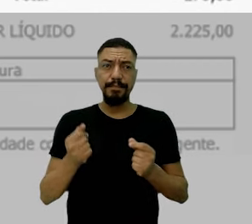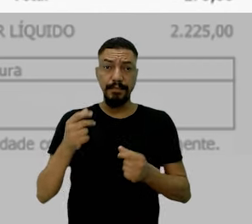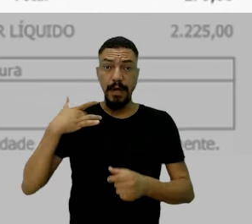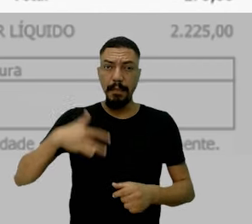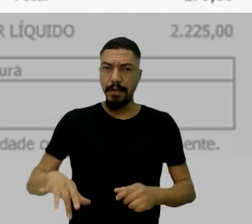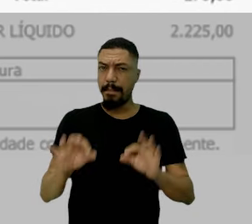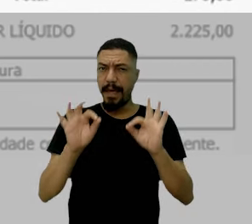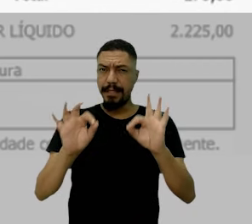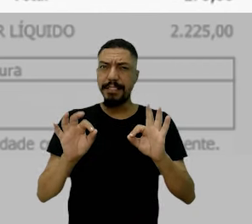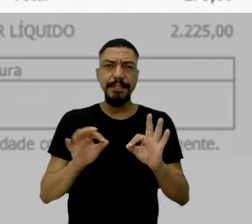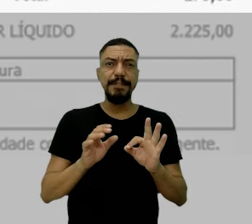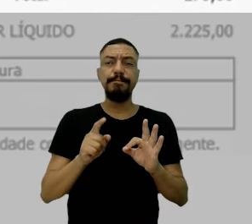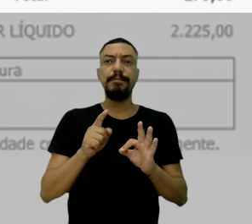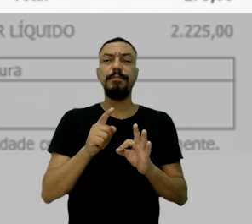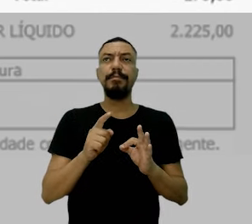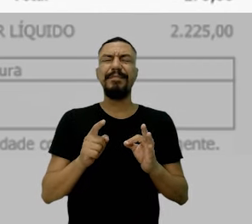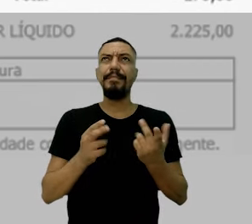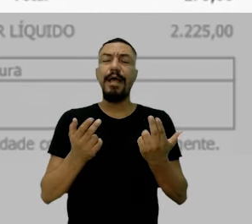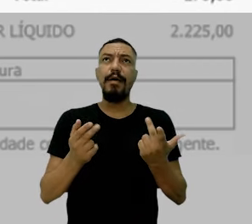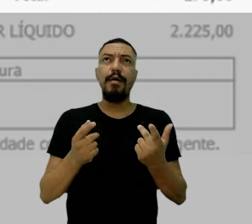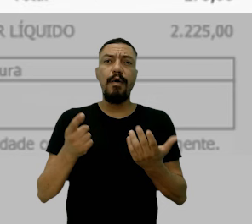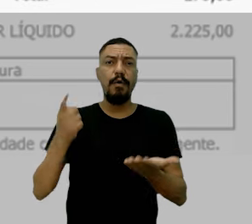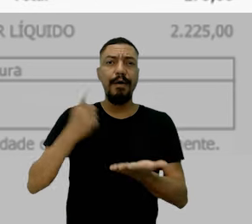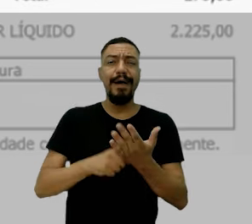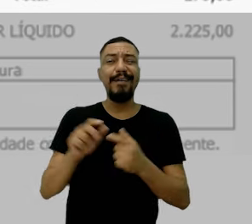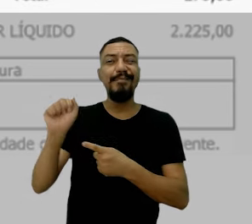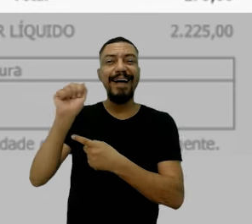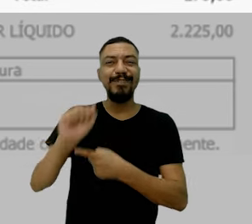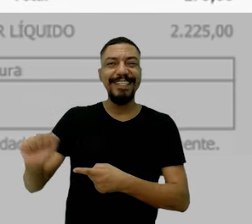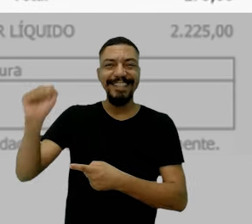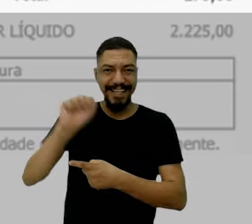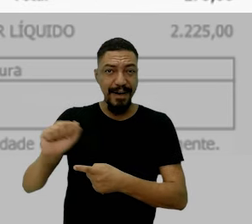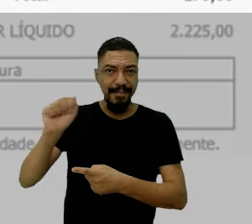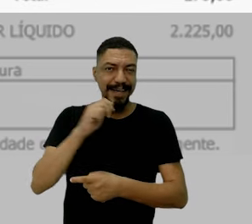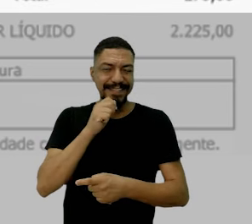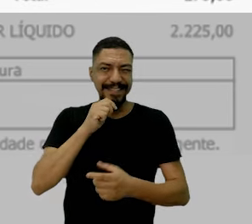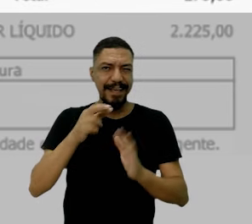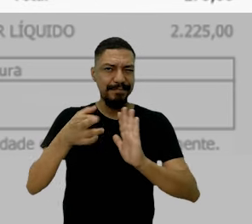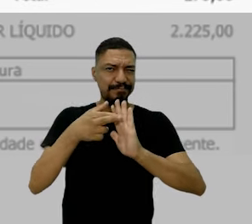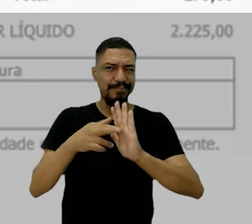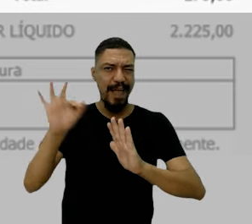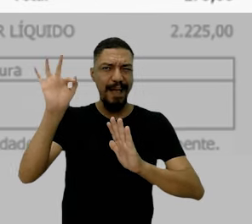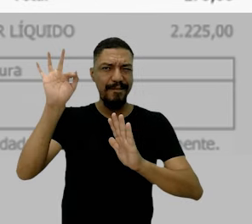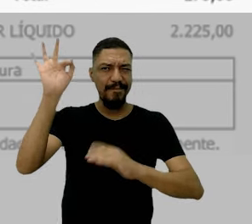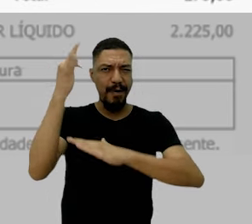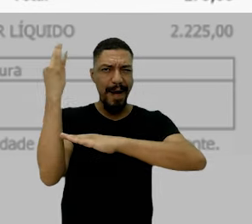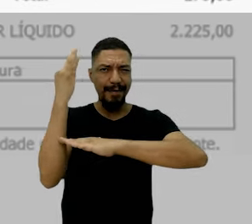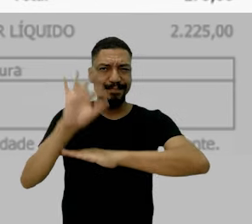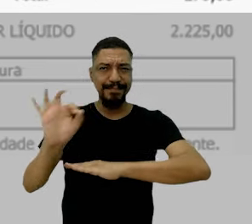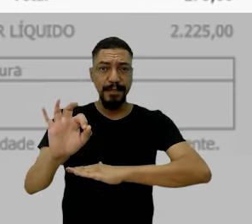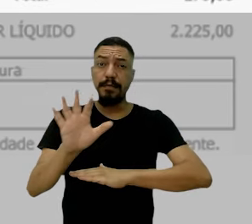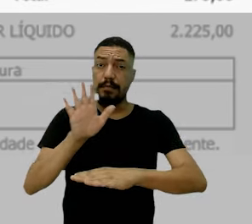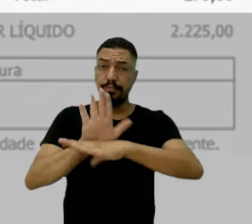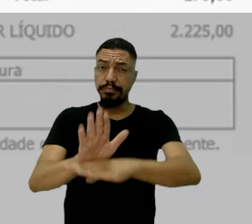que é super válida e vocês vão... É quase como fazer uma associação, só que sem as questões formais, né?